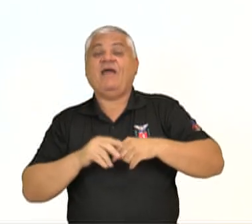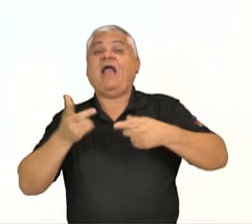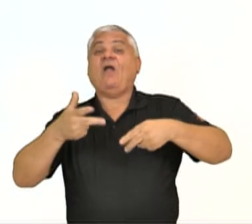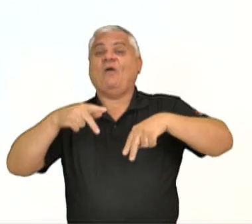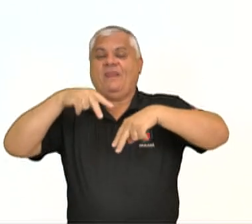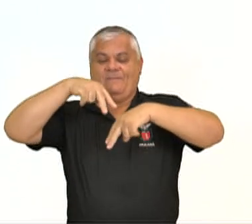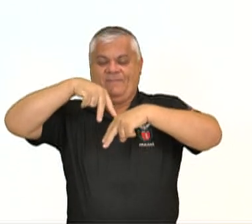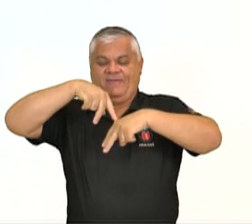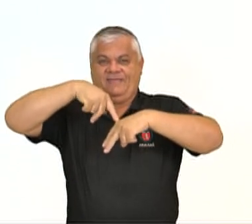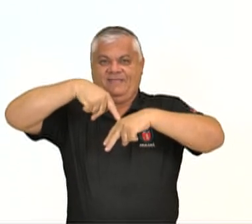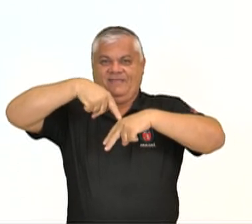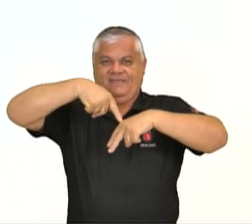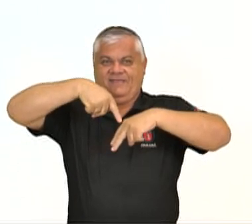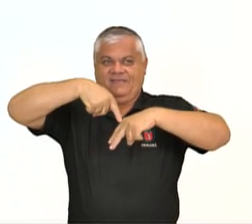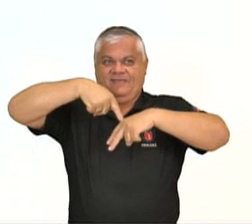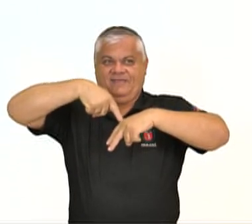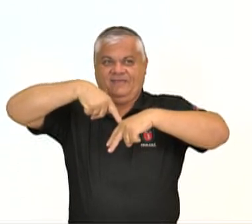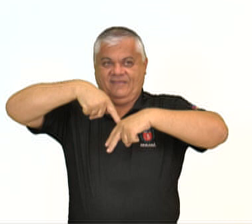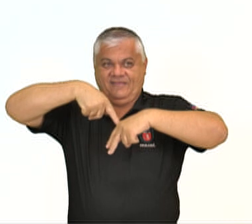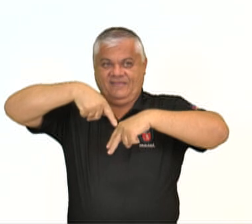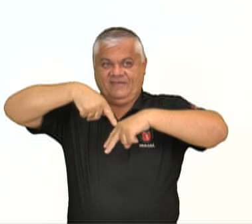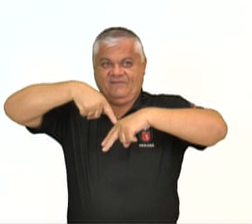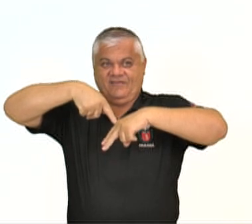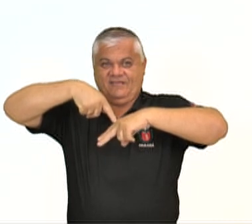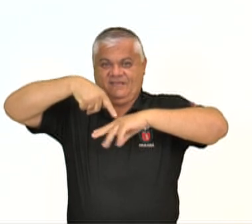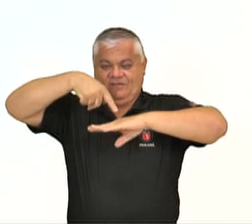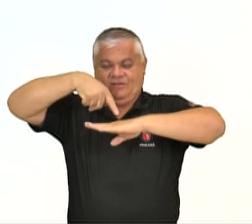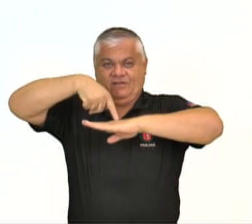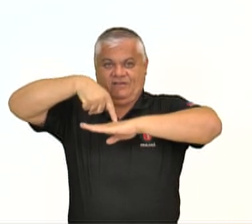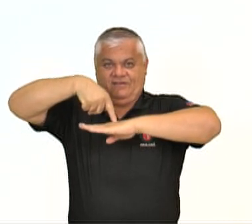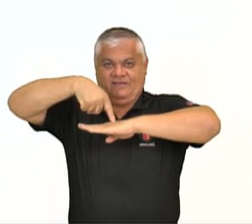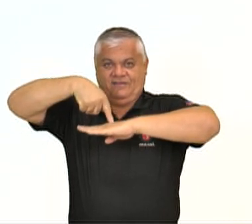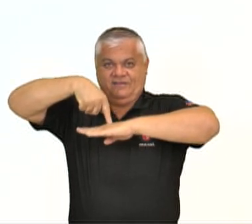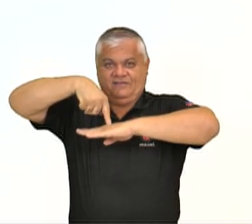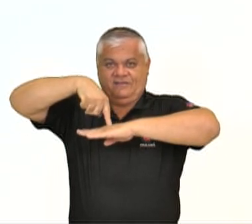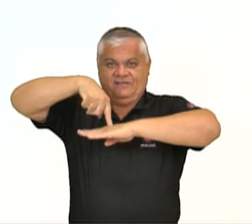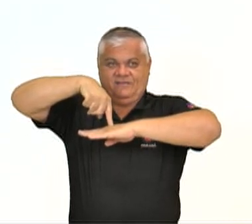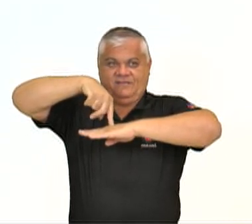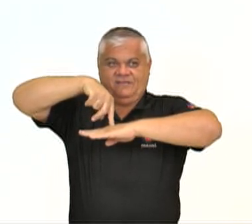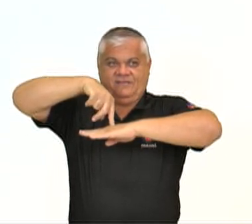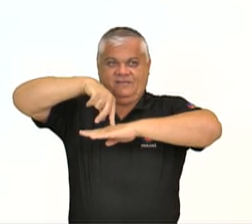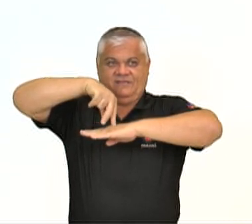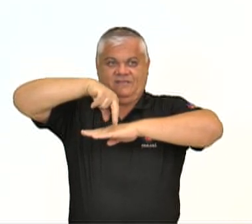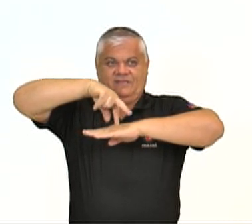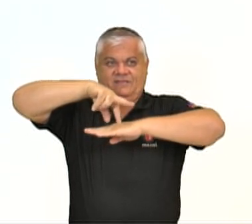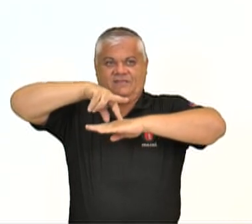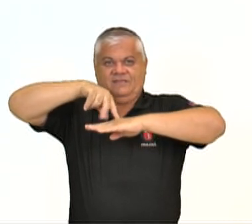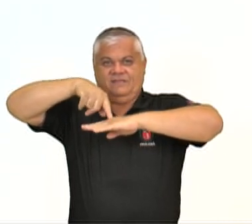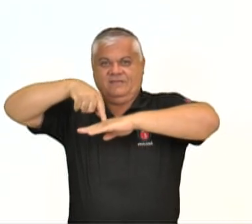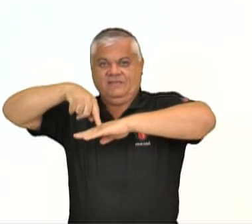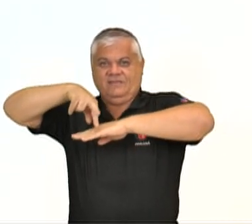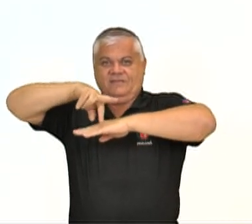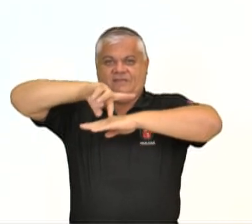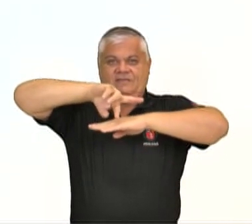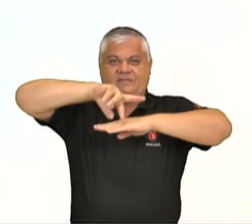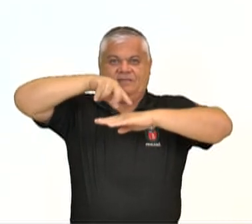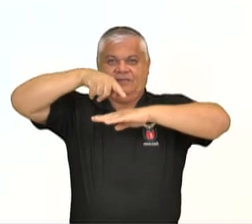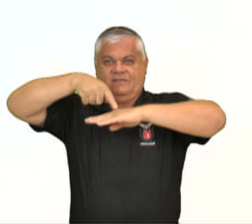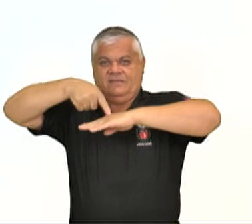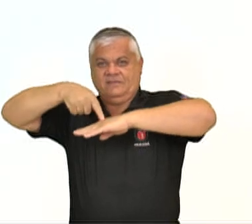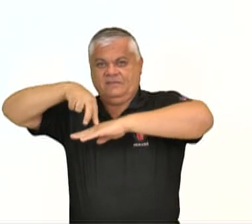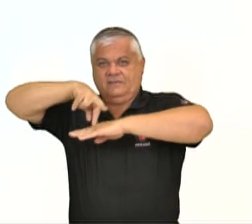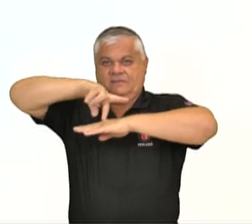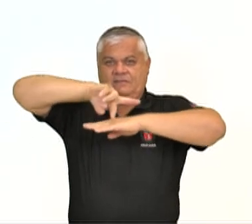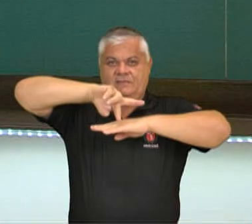ela vem esticada, então ela vem totalmente estendida, num movimento de